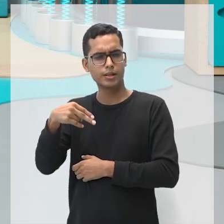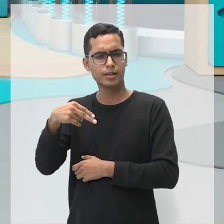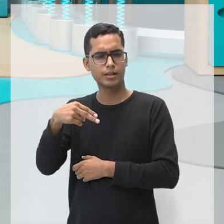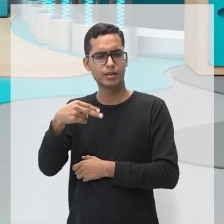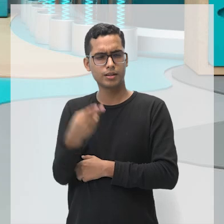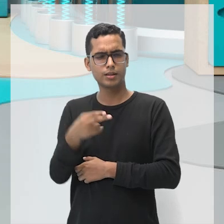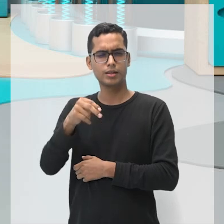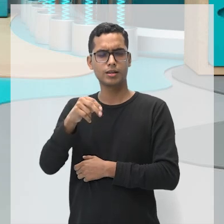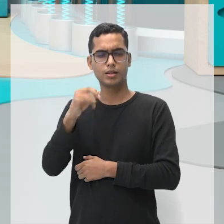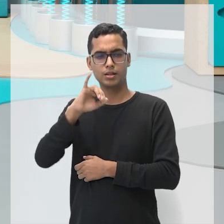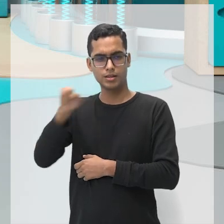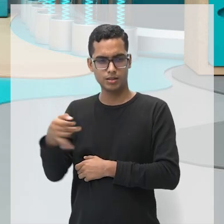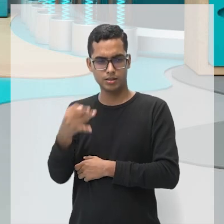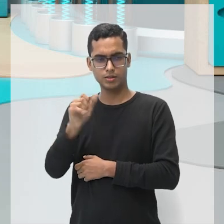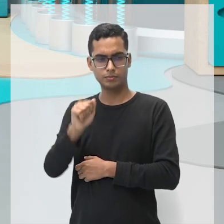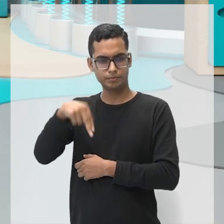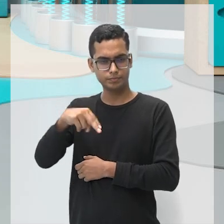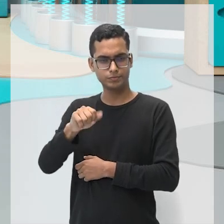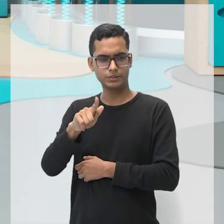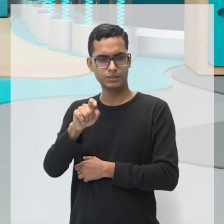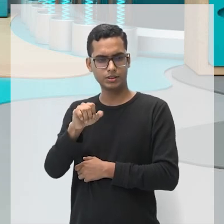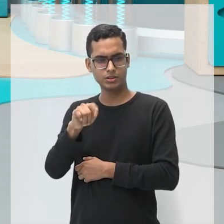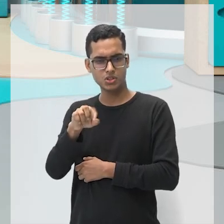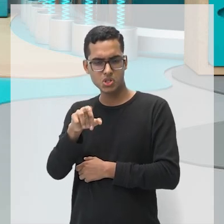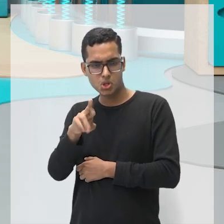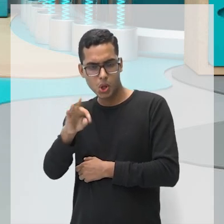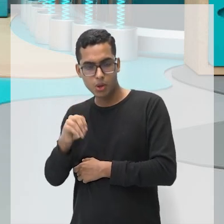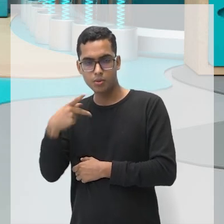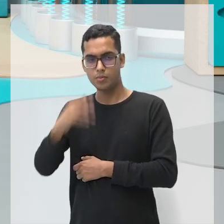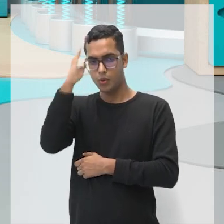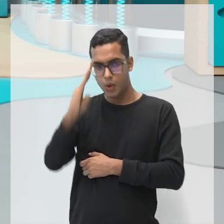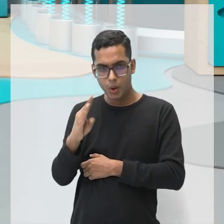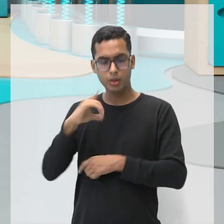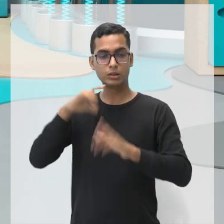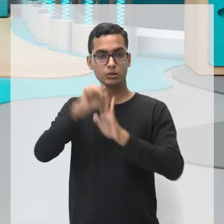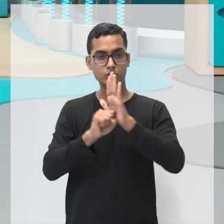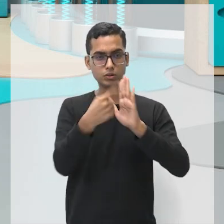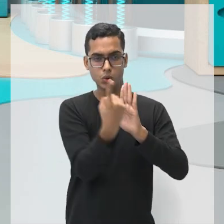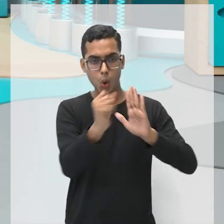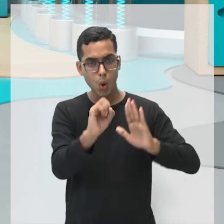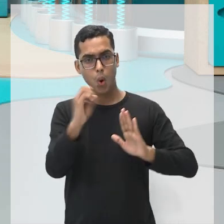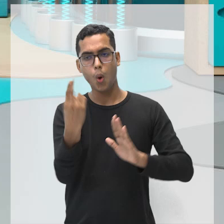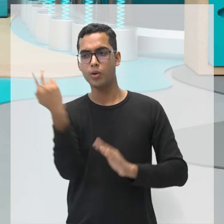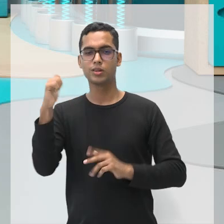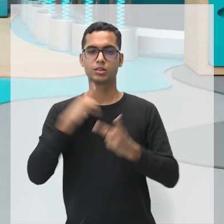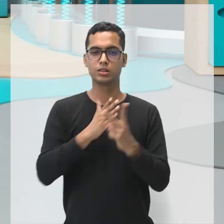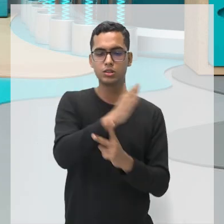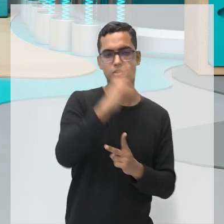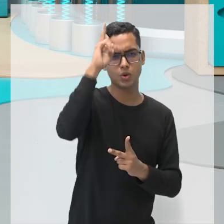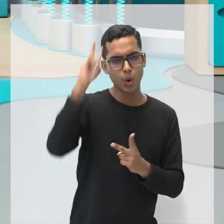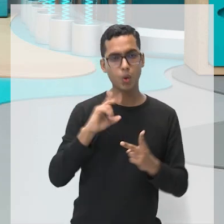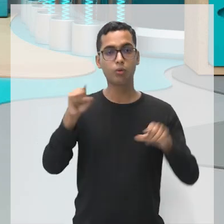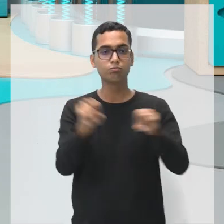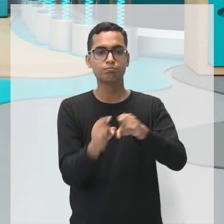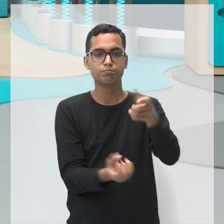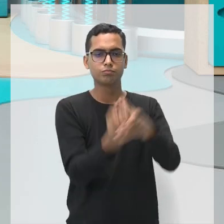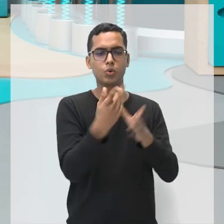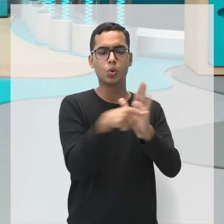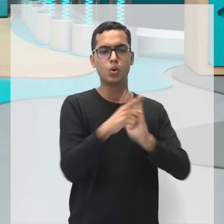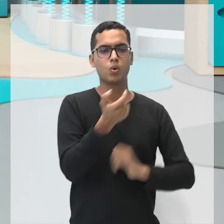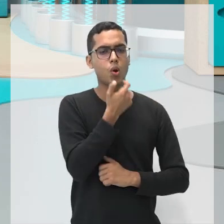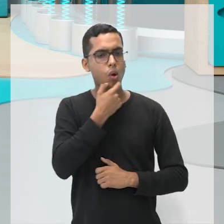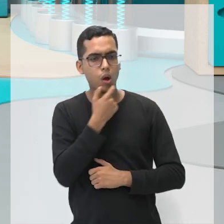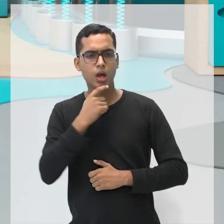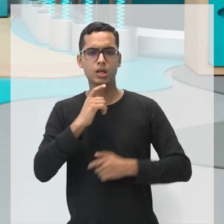século XVIII. E a outra é que ele era praticado por ingleses que jogavam cricket nos porões dos navios, né, em